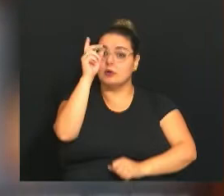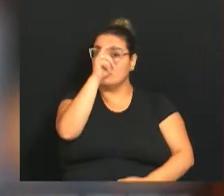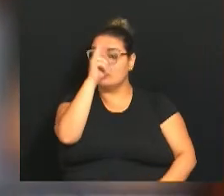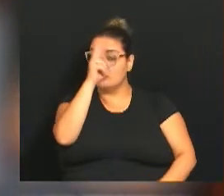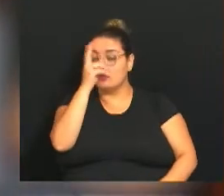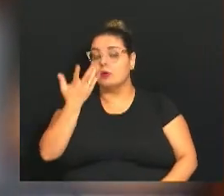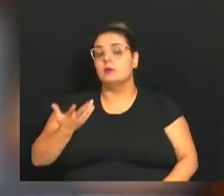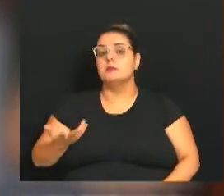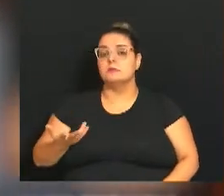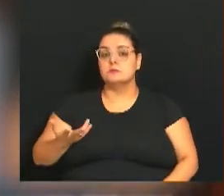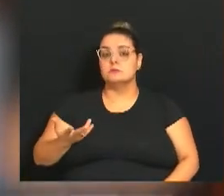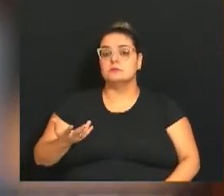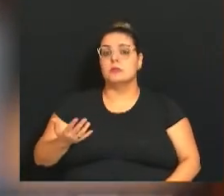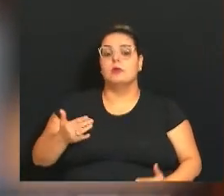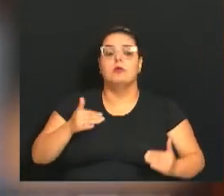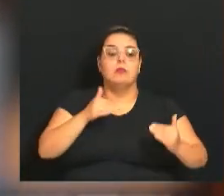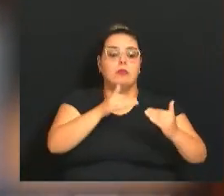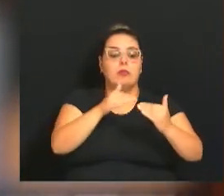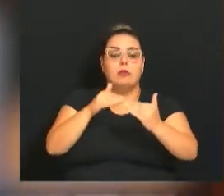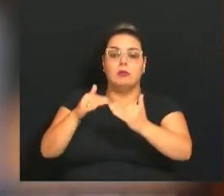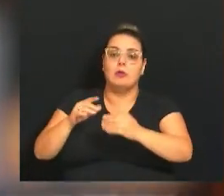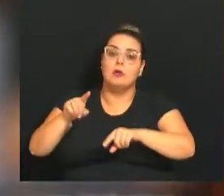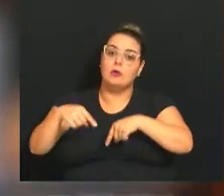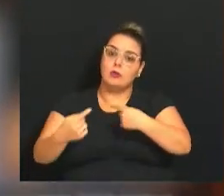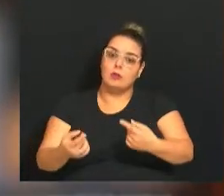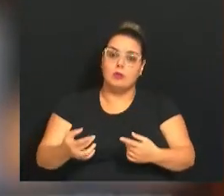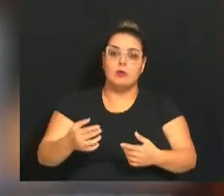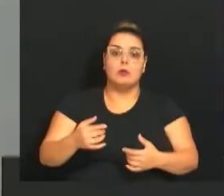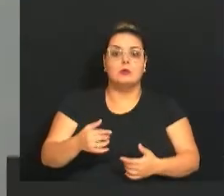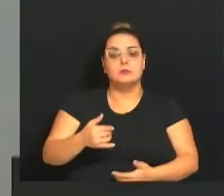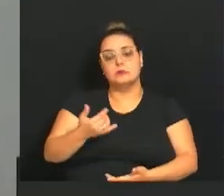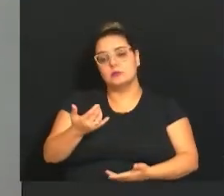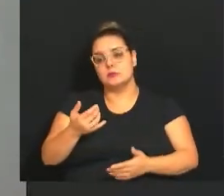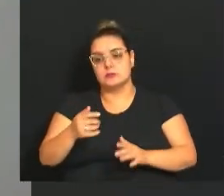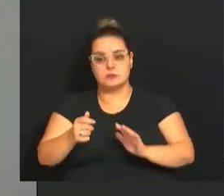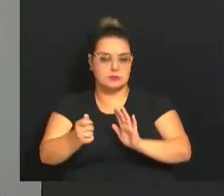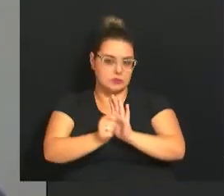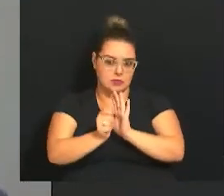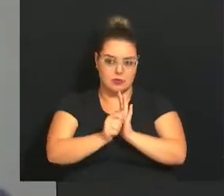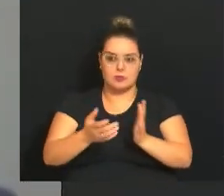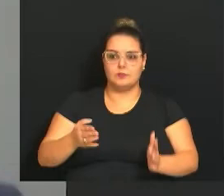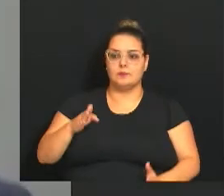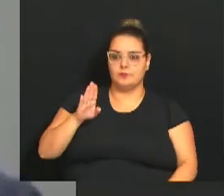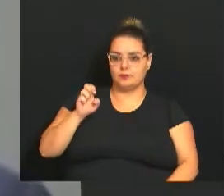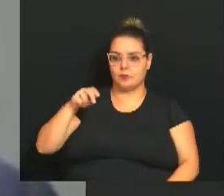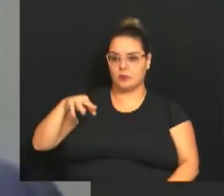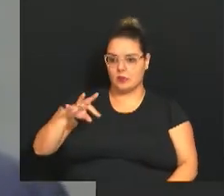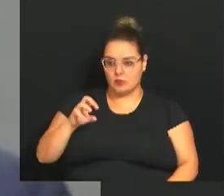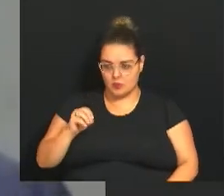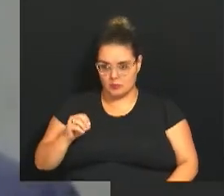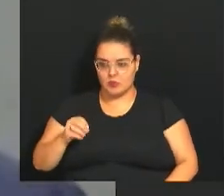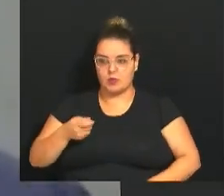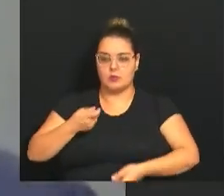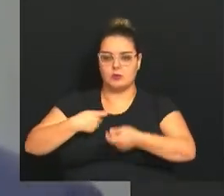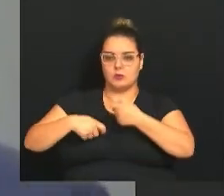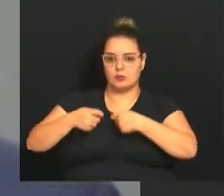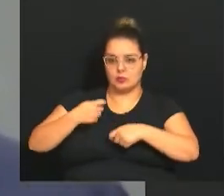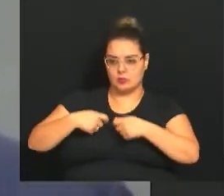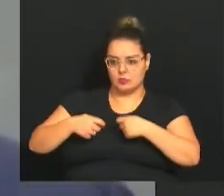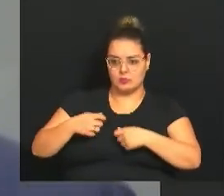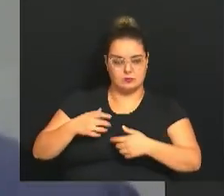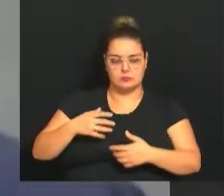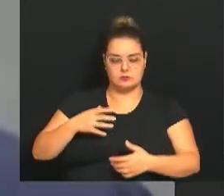assim, a ligação com outras substâncias, nem sempre é só o álcool. Bento Lupércio, advogado convidado para a reunião da